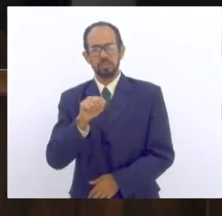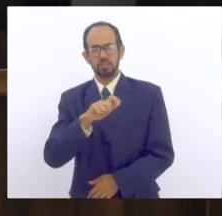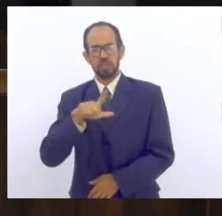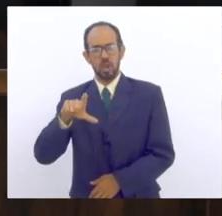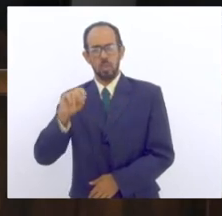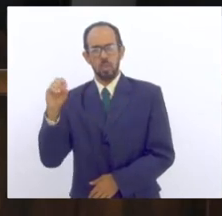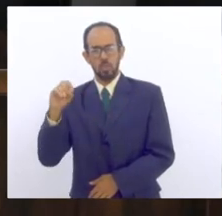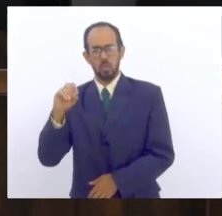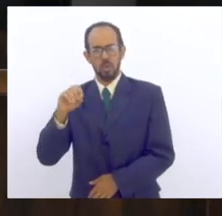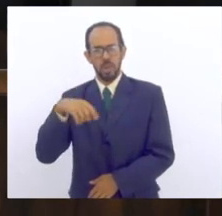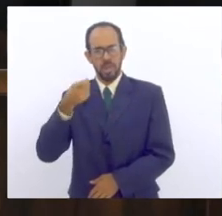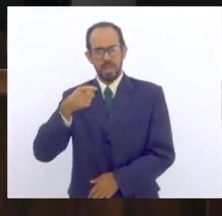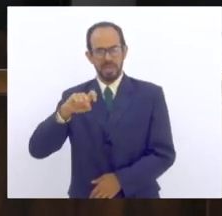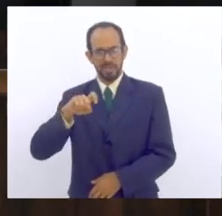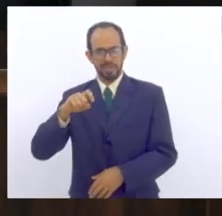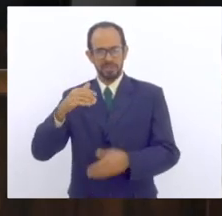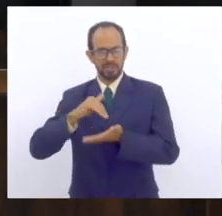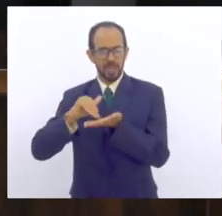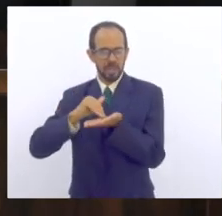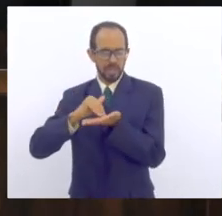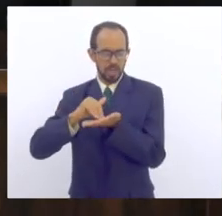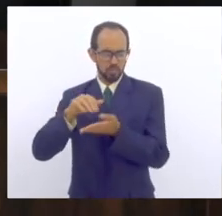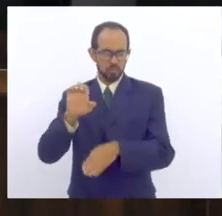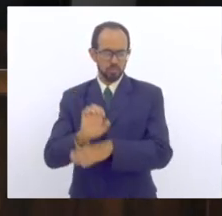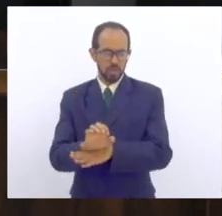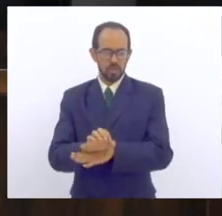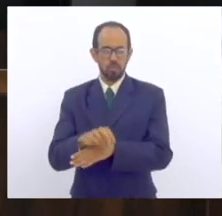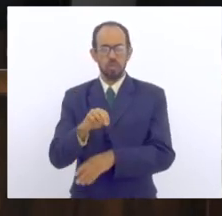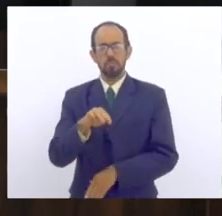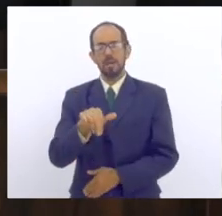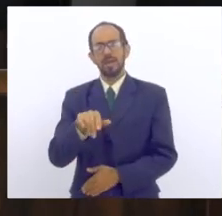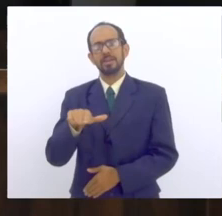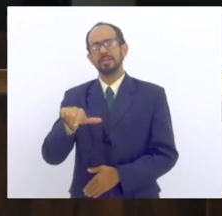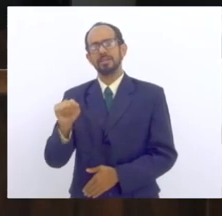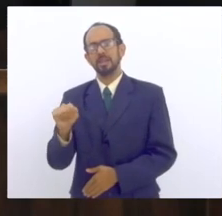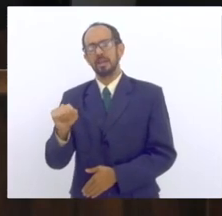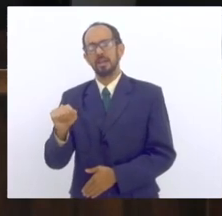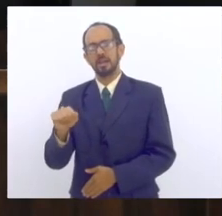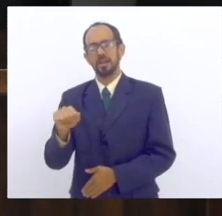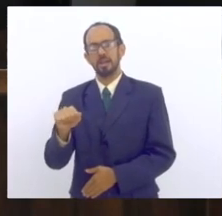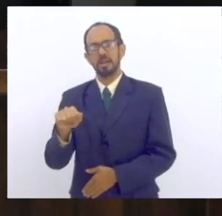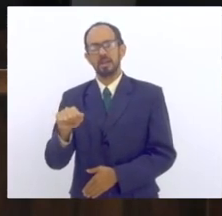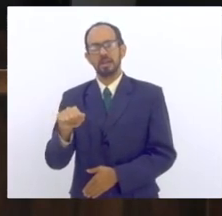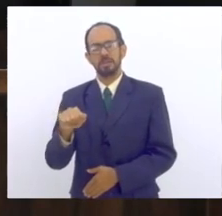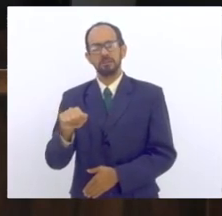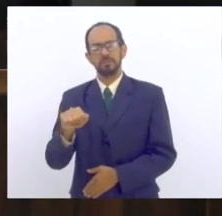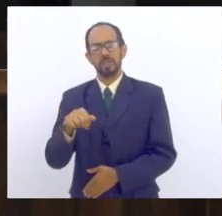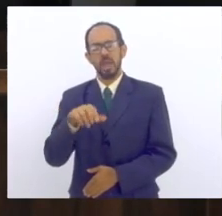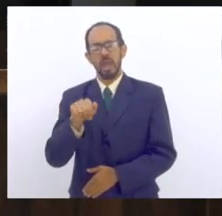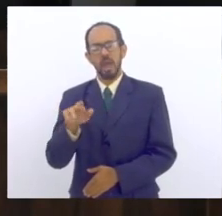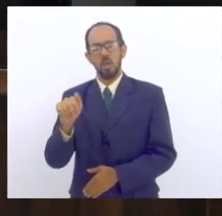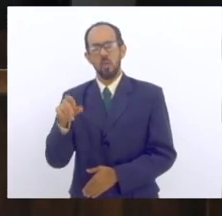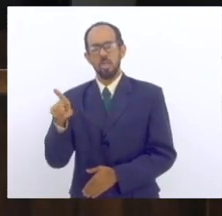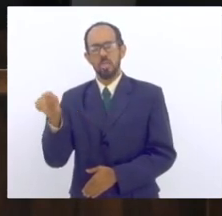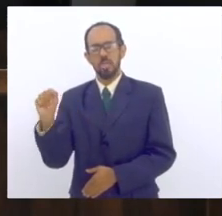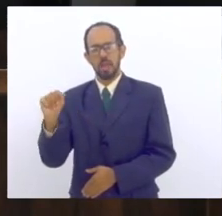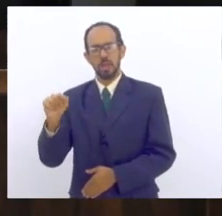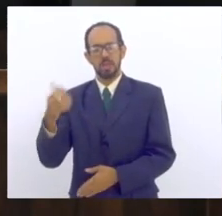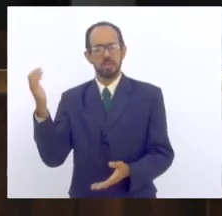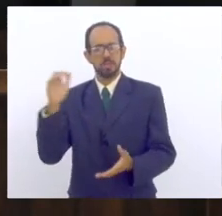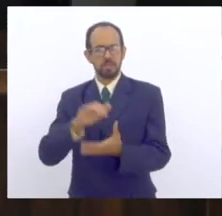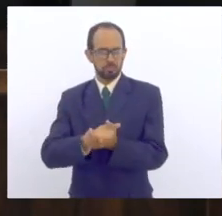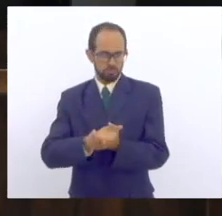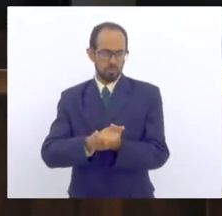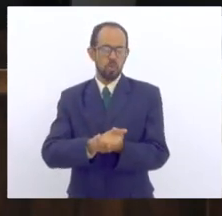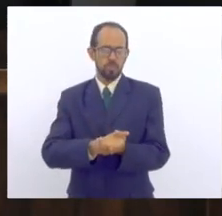secretário de estado Maria Cláudia Silva Roberta Arruda esposa do